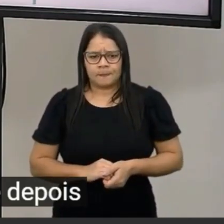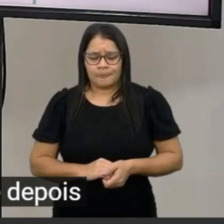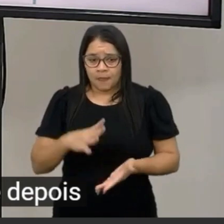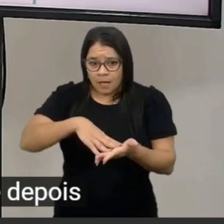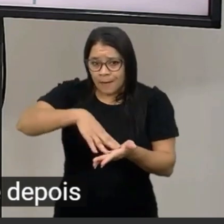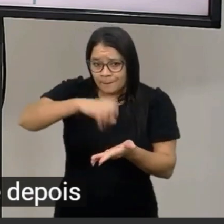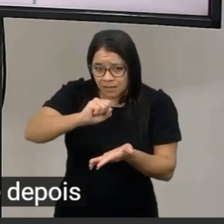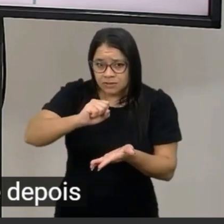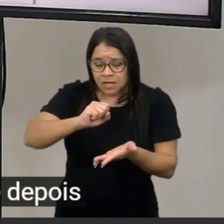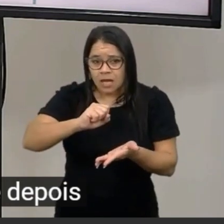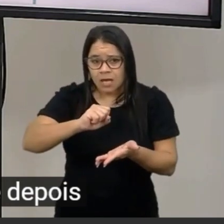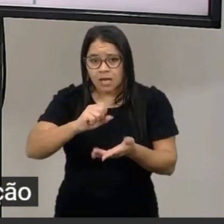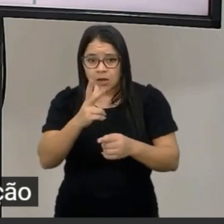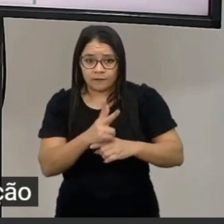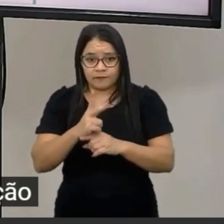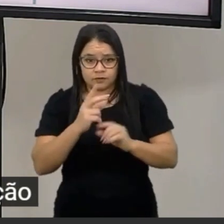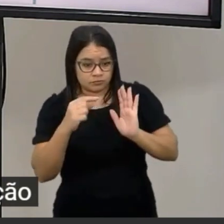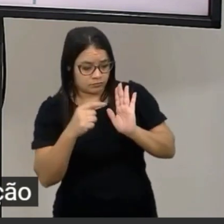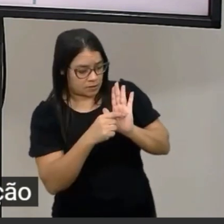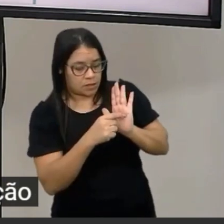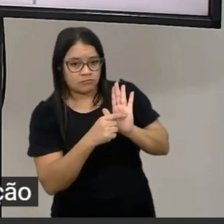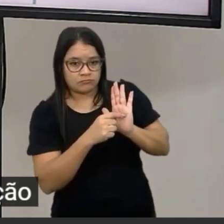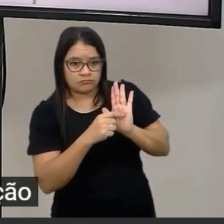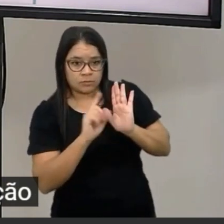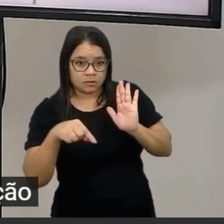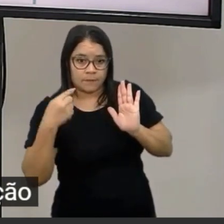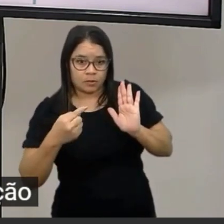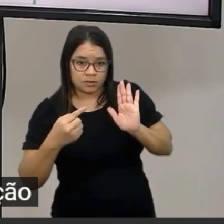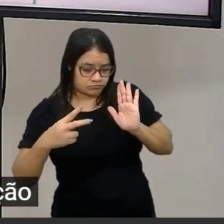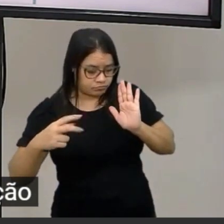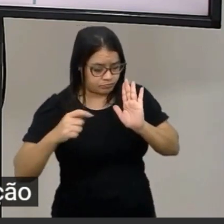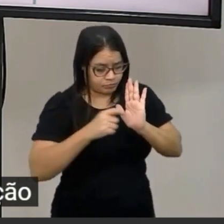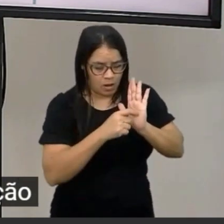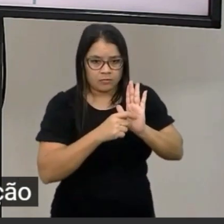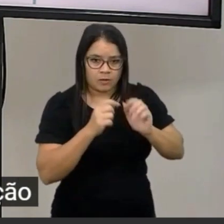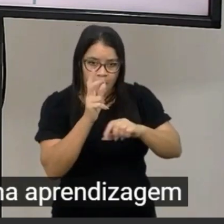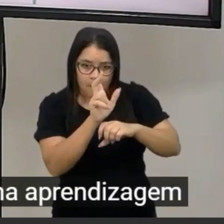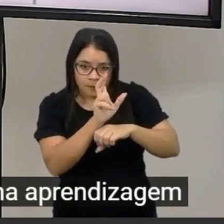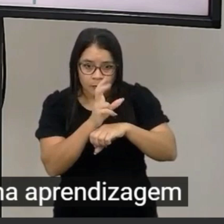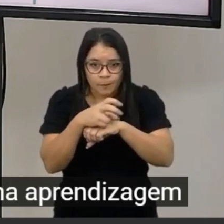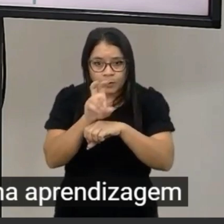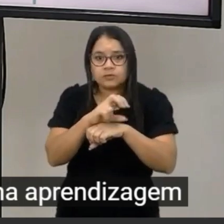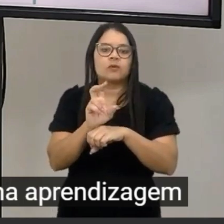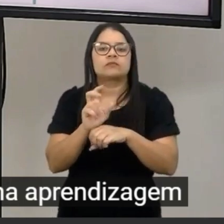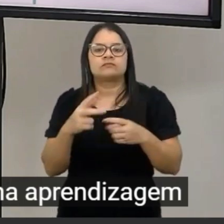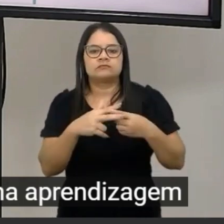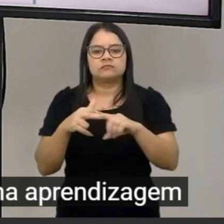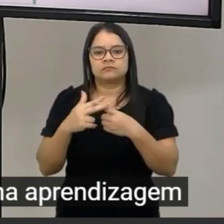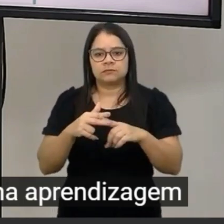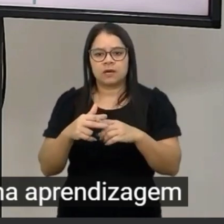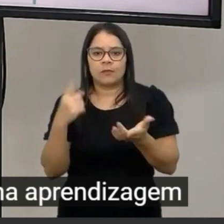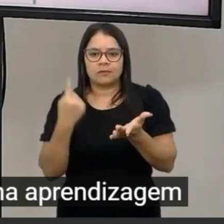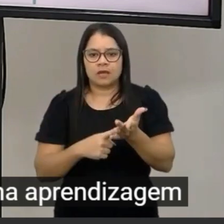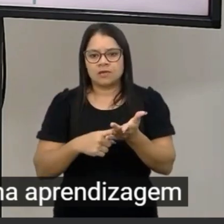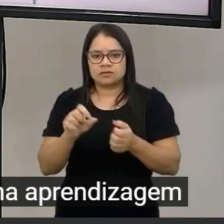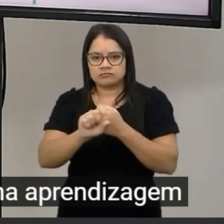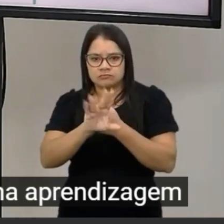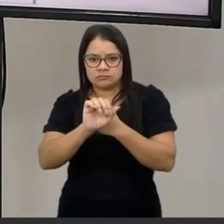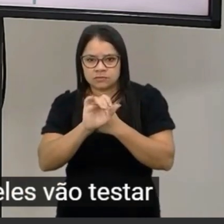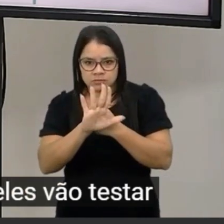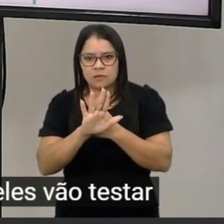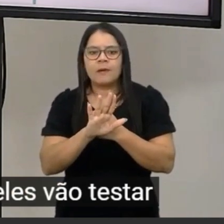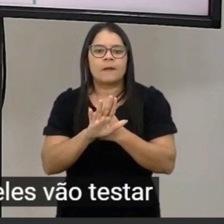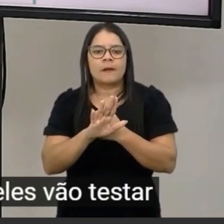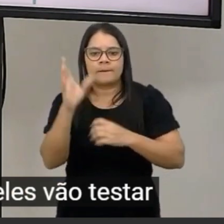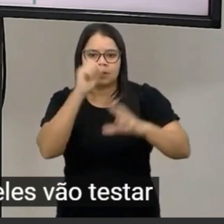que eles possam baixar esse vídeo na plaquinha e depois conectar o microbit no protótipo. Então, a instalação na programação e teste com sensor. Aqui a